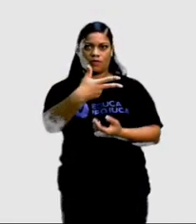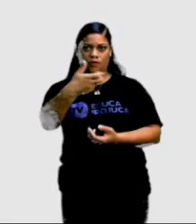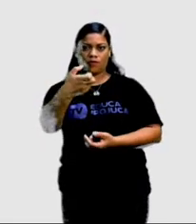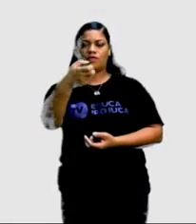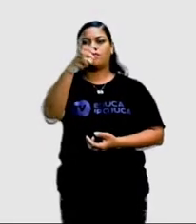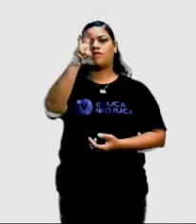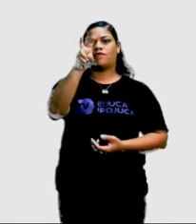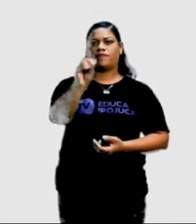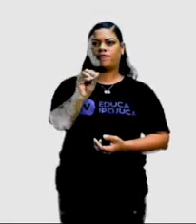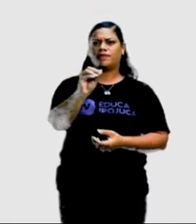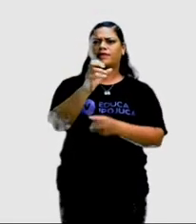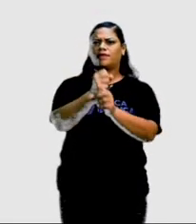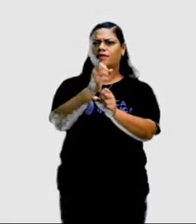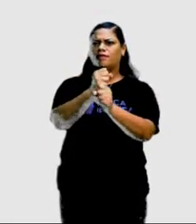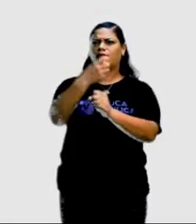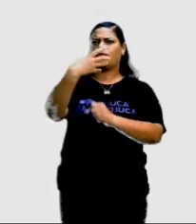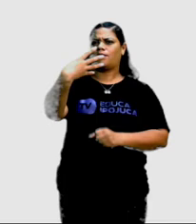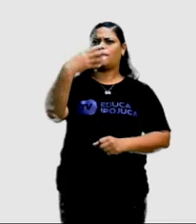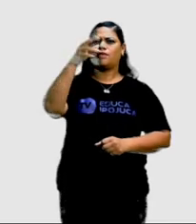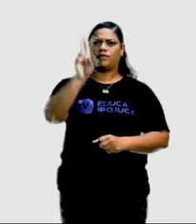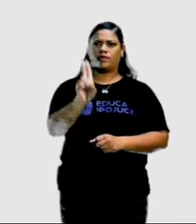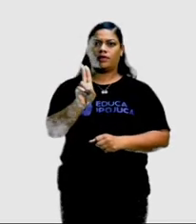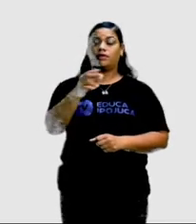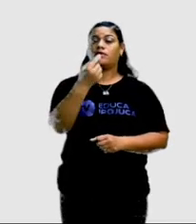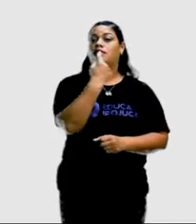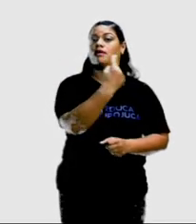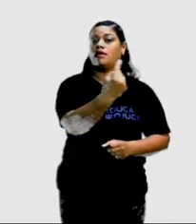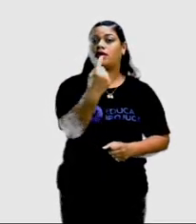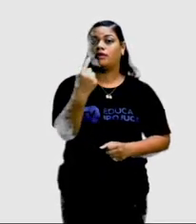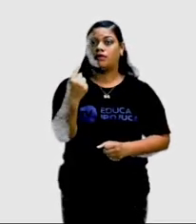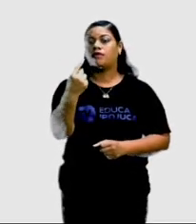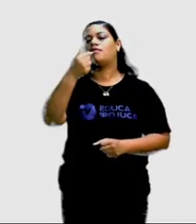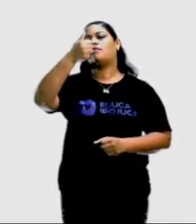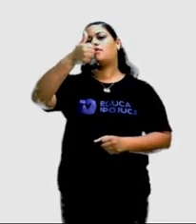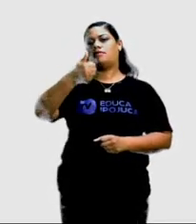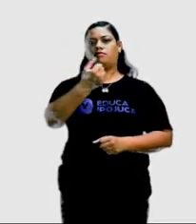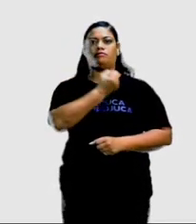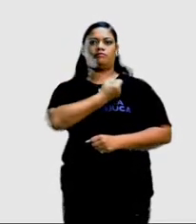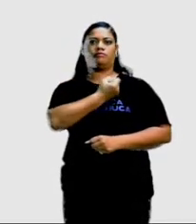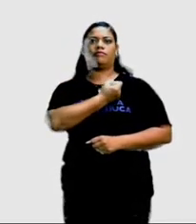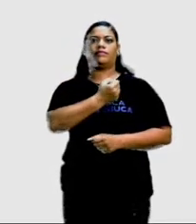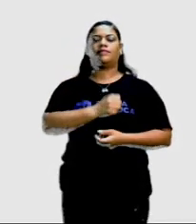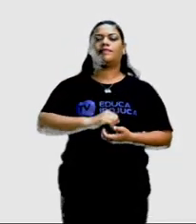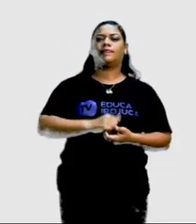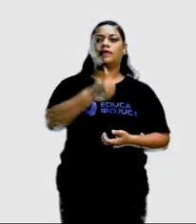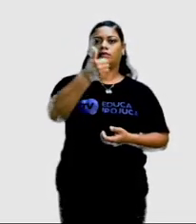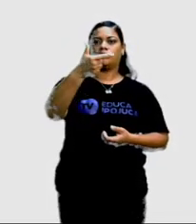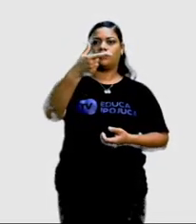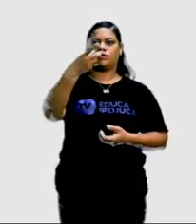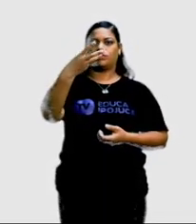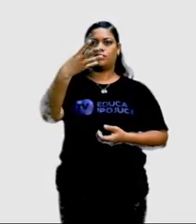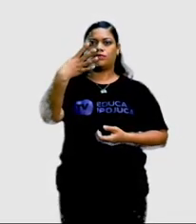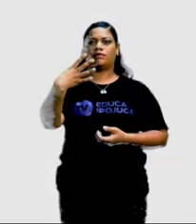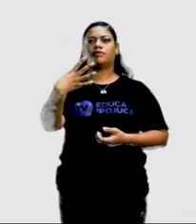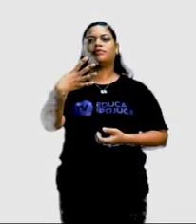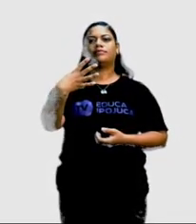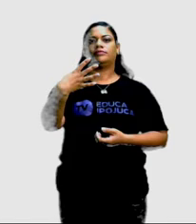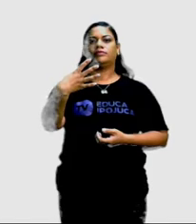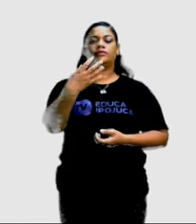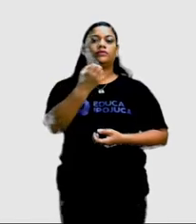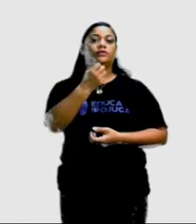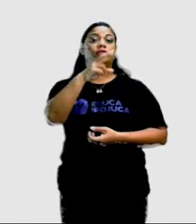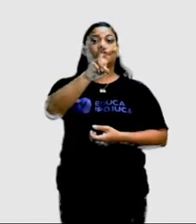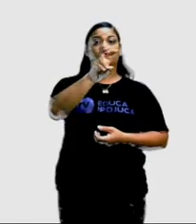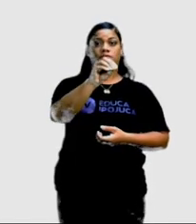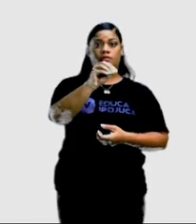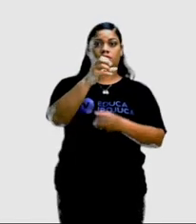50. Com mais 4 unidades, cada uma valendo 1. Então, 1, 2, 3, 4.